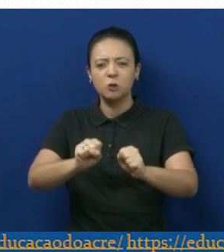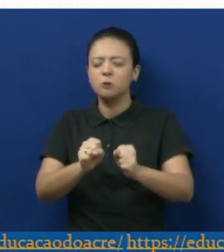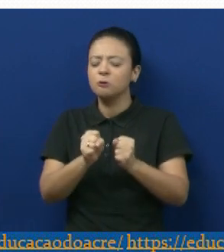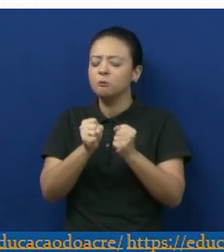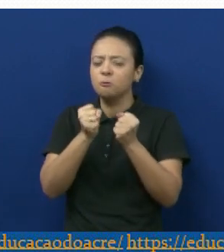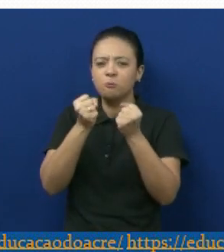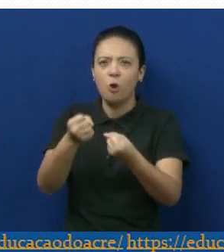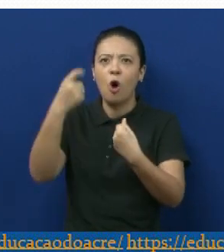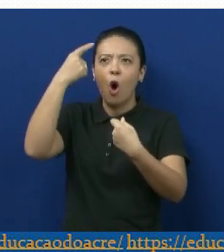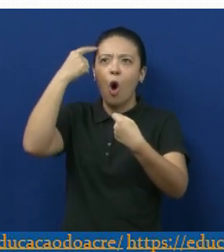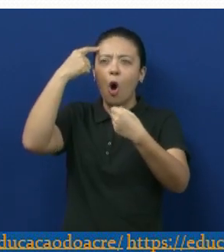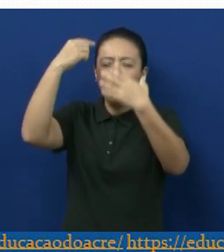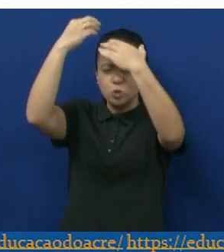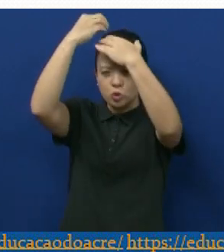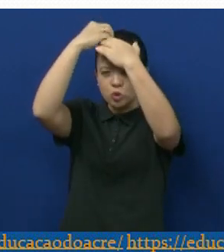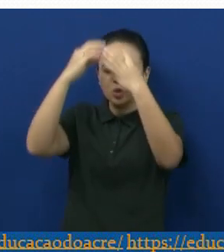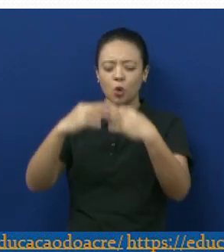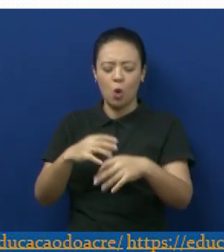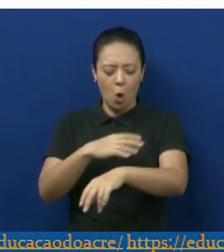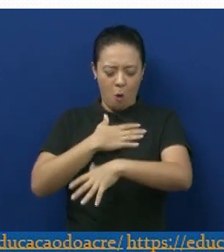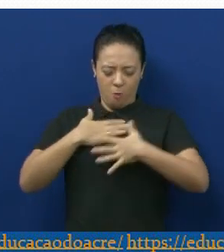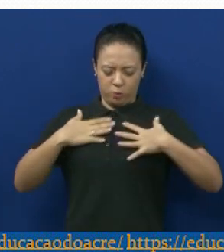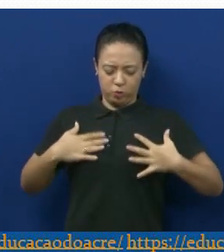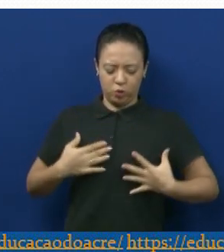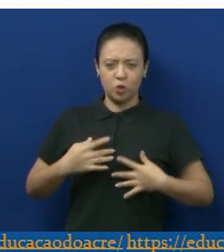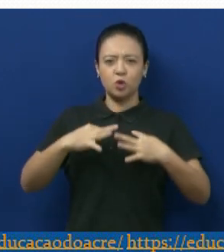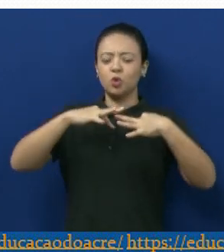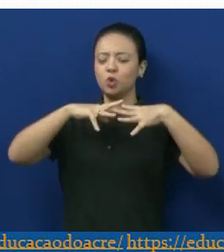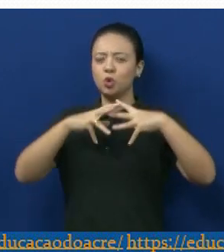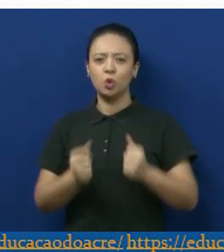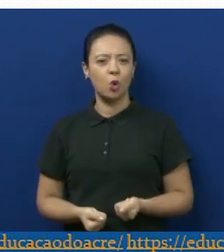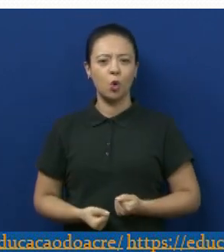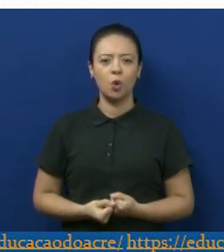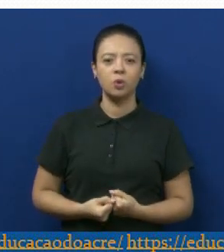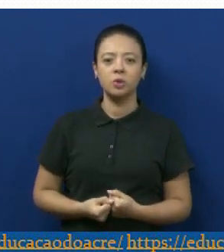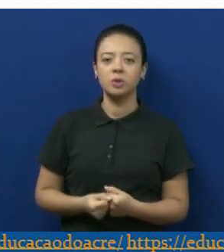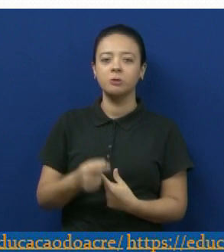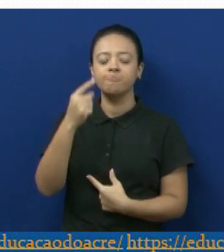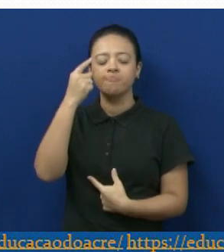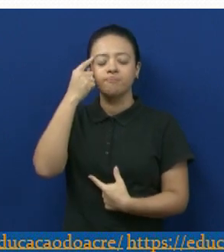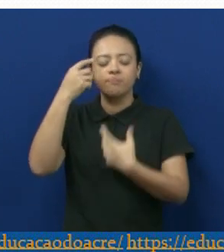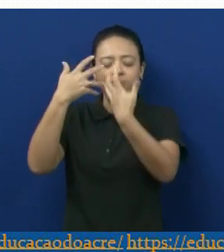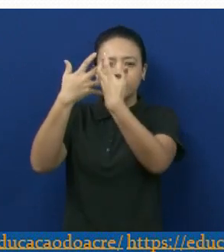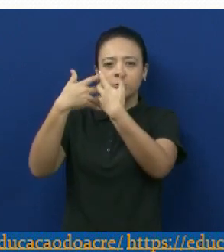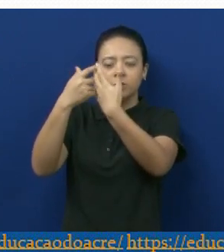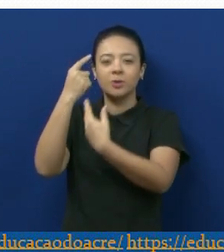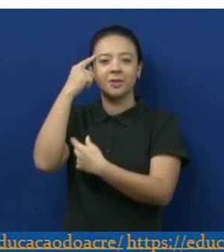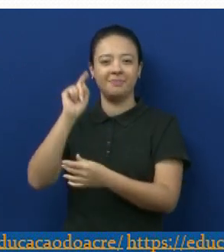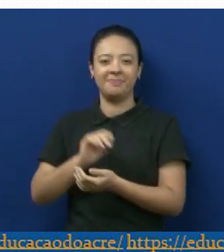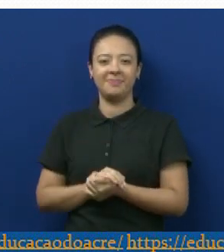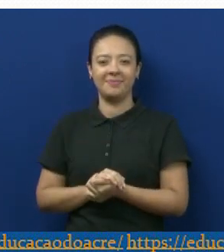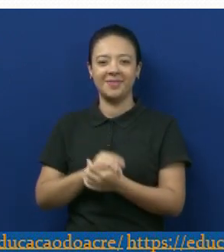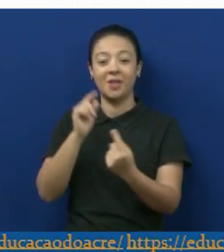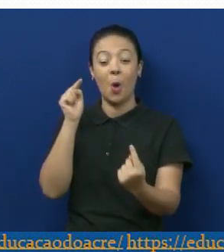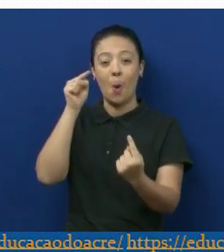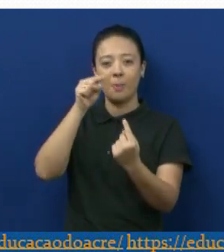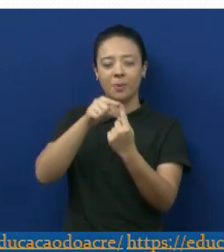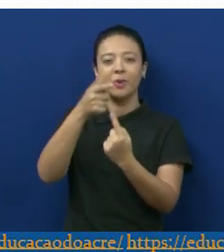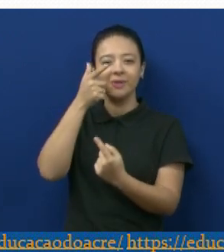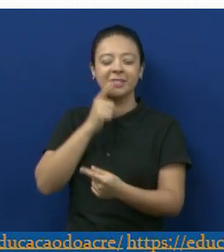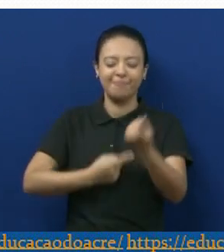trabalhou honestamente a vida inteira e agora não tem mais direito a nada. Observe que o